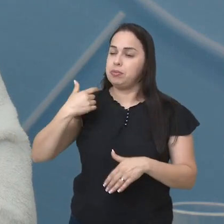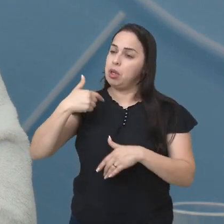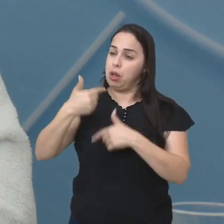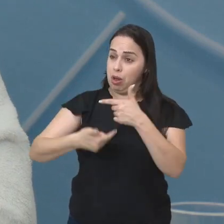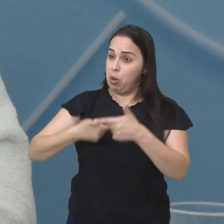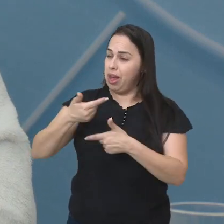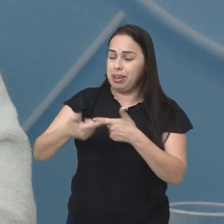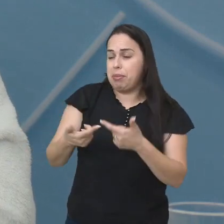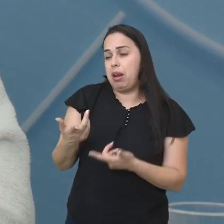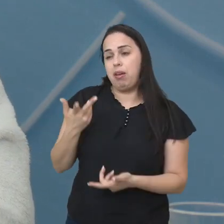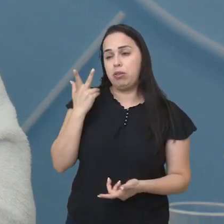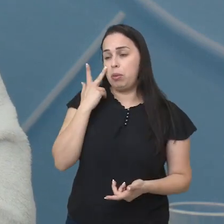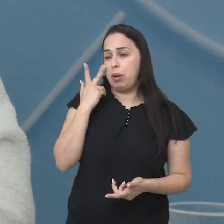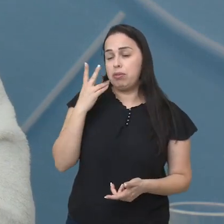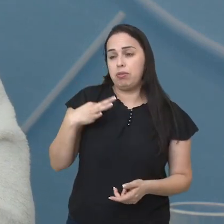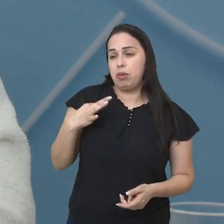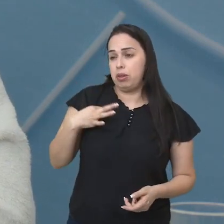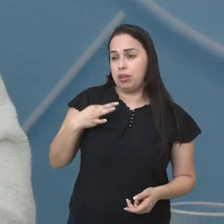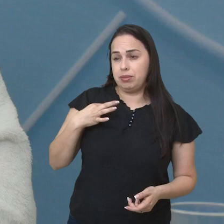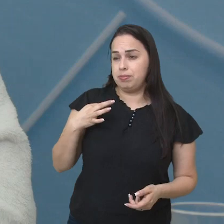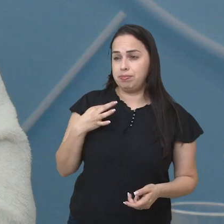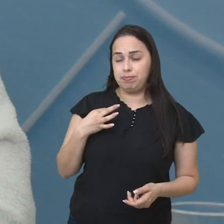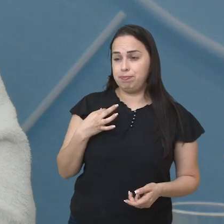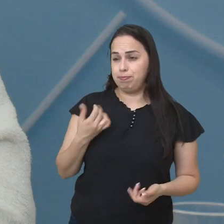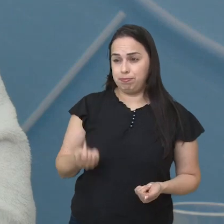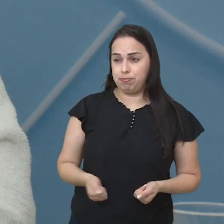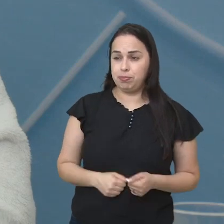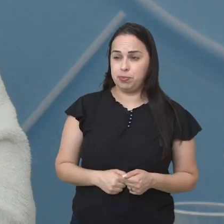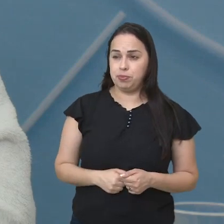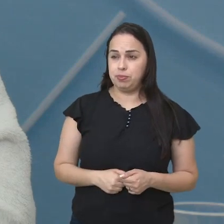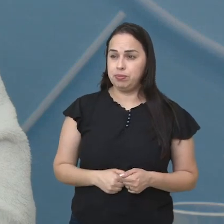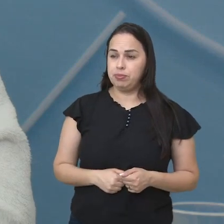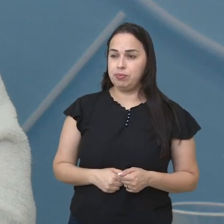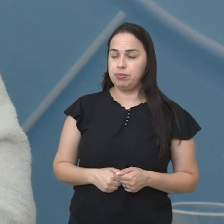totalmente voluntariado, gente. Nós não temos